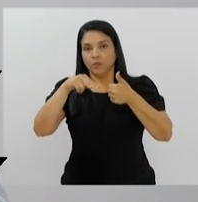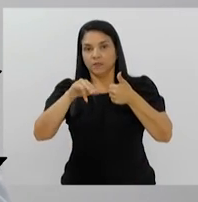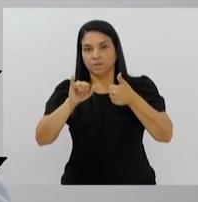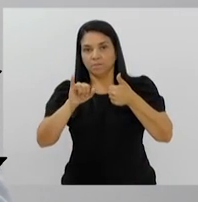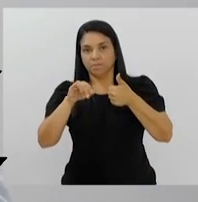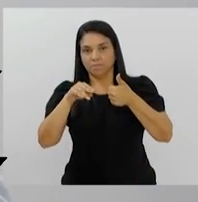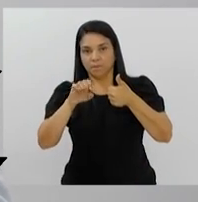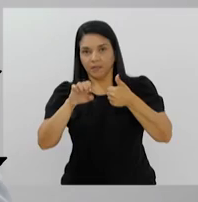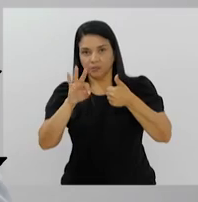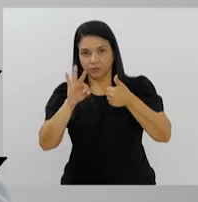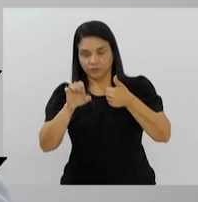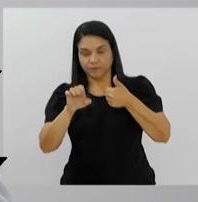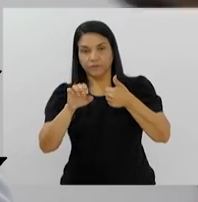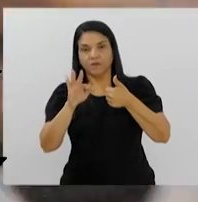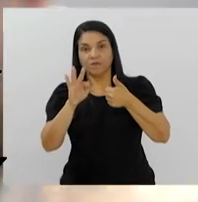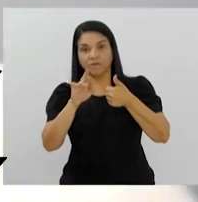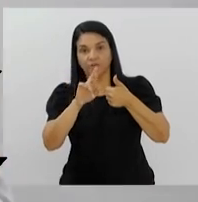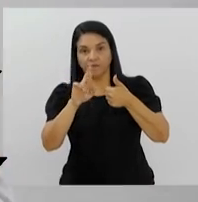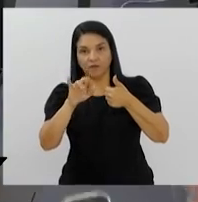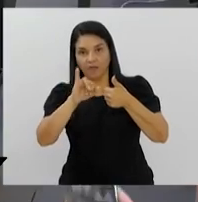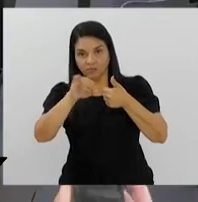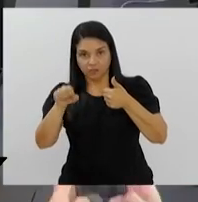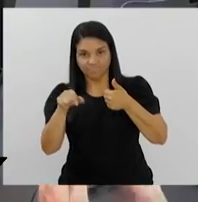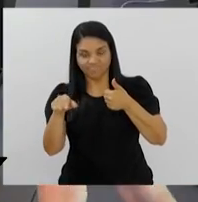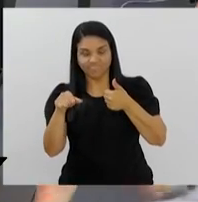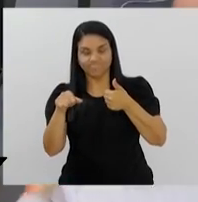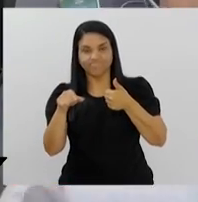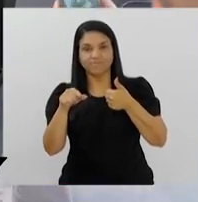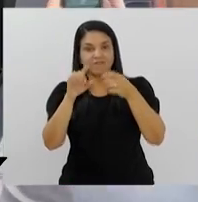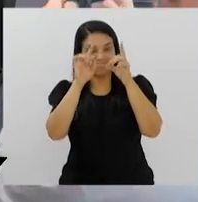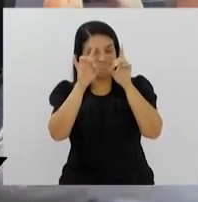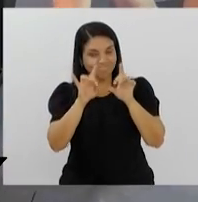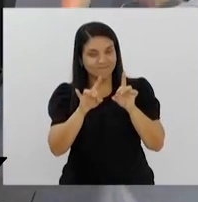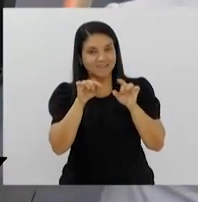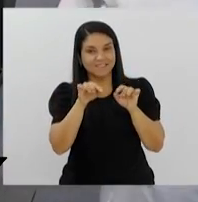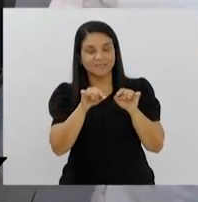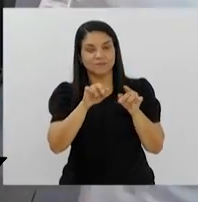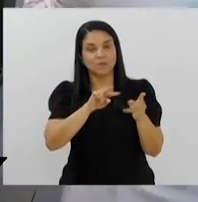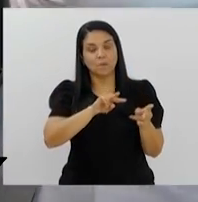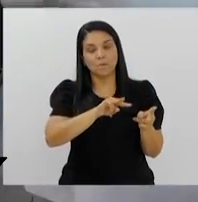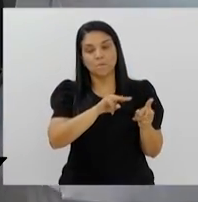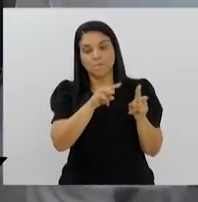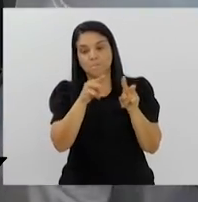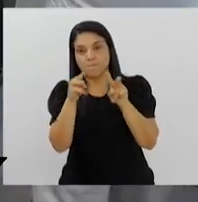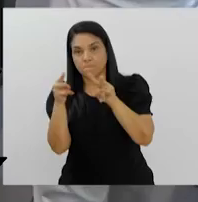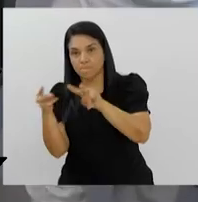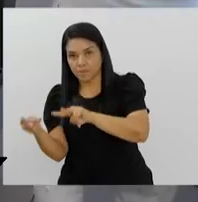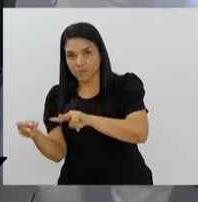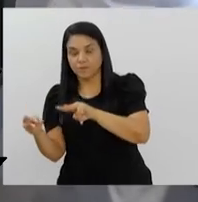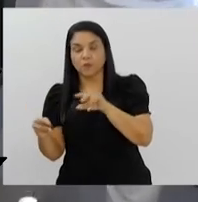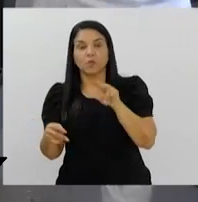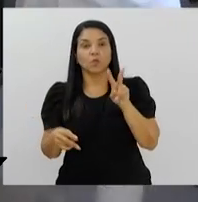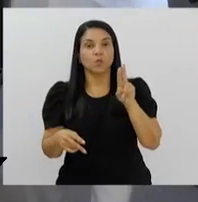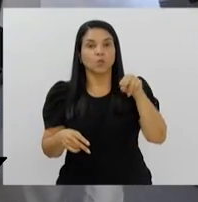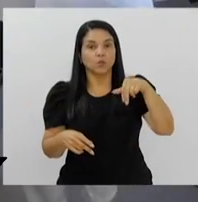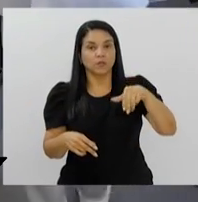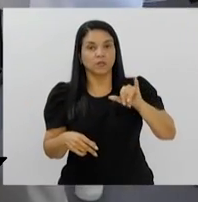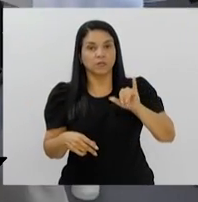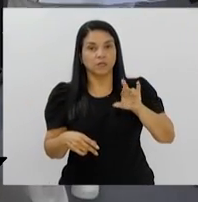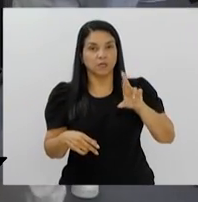especial porque houve essa migração da Unimed Rio para Unimed